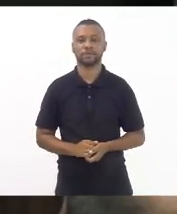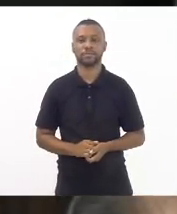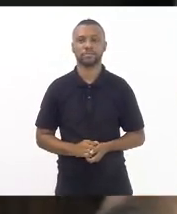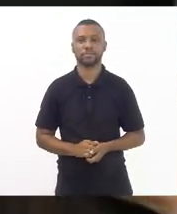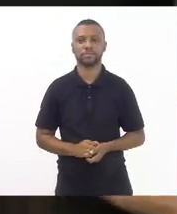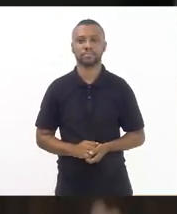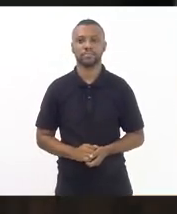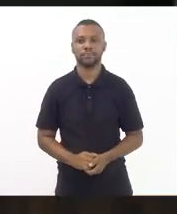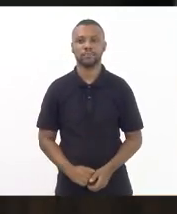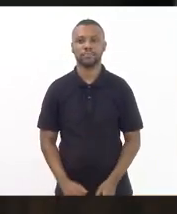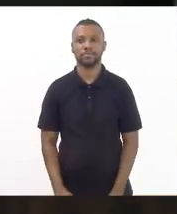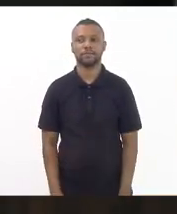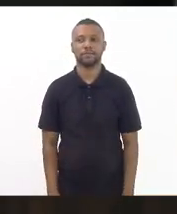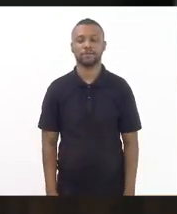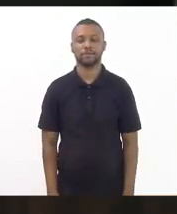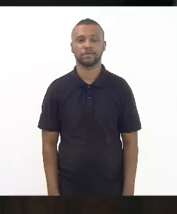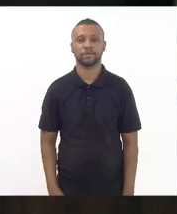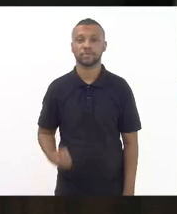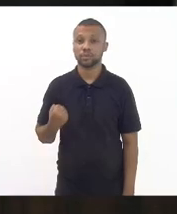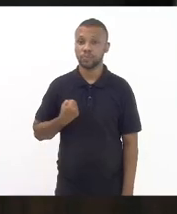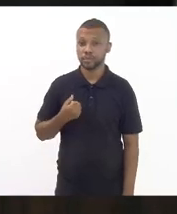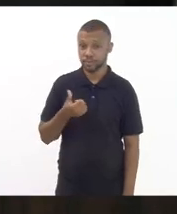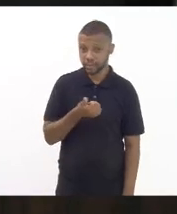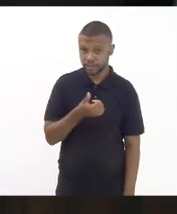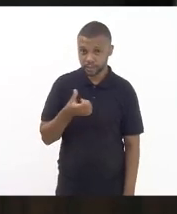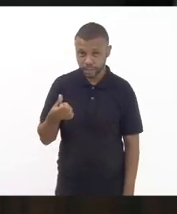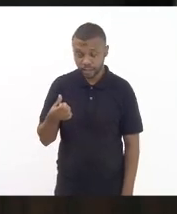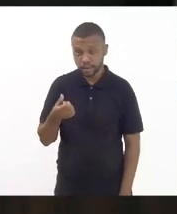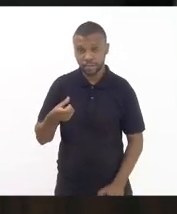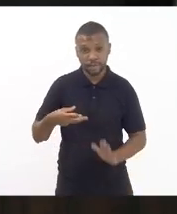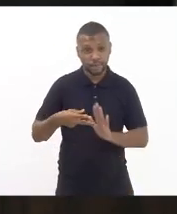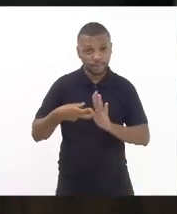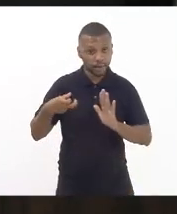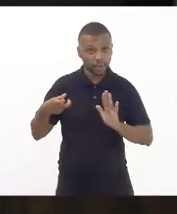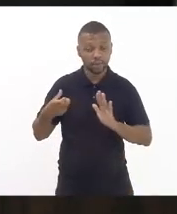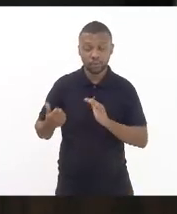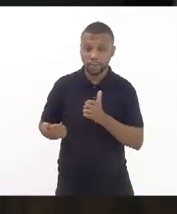Já. 16º da pauta, veto total aposto ao projeto